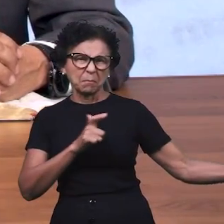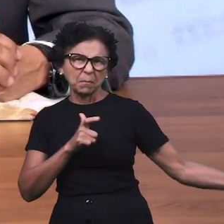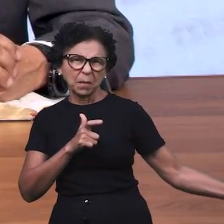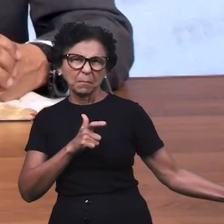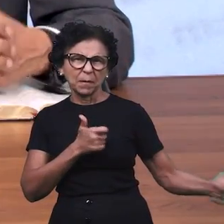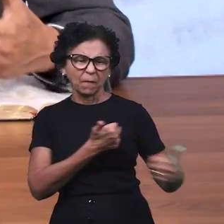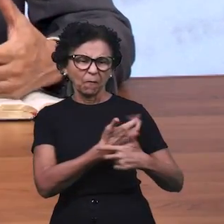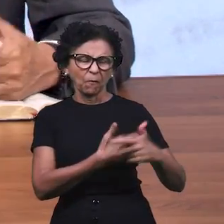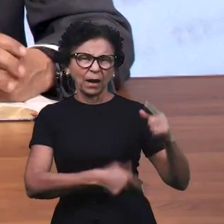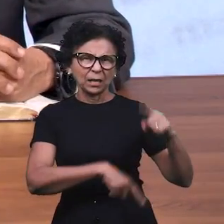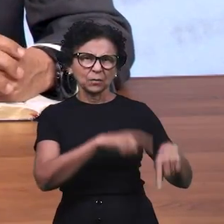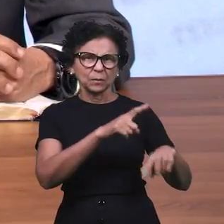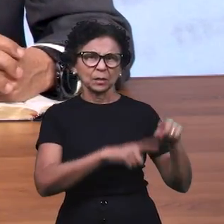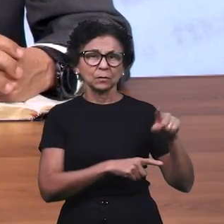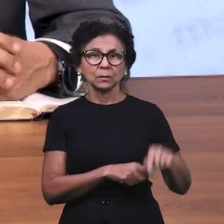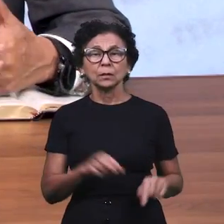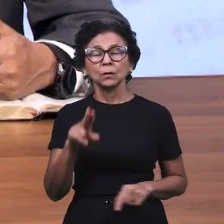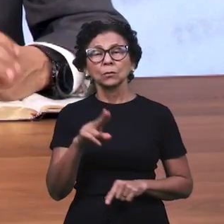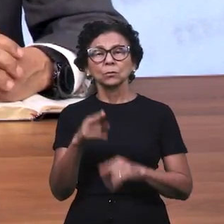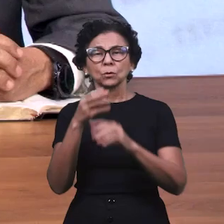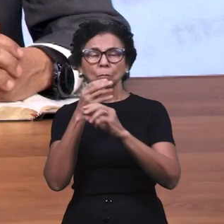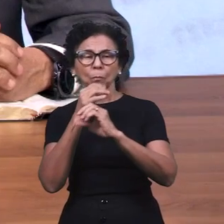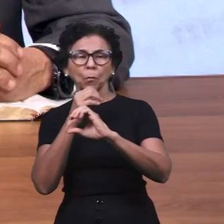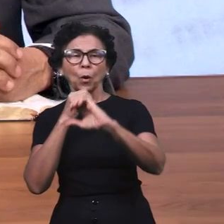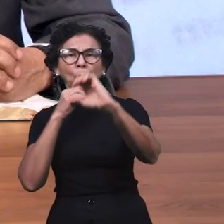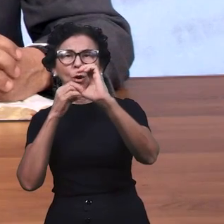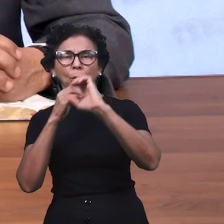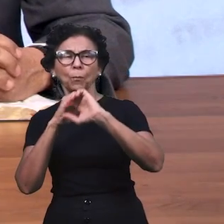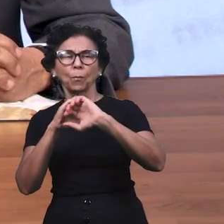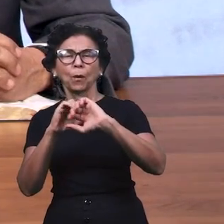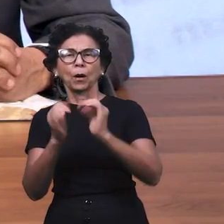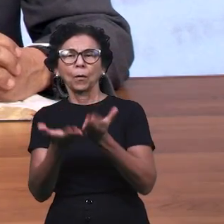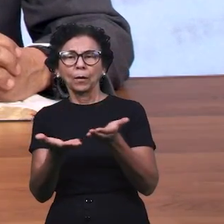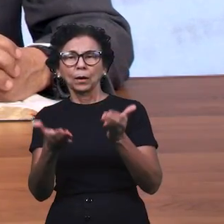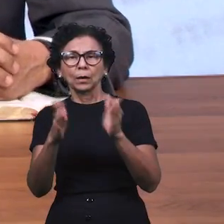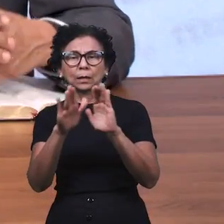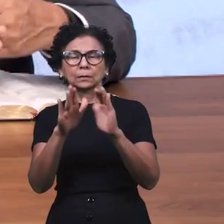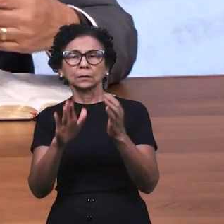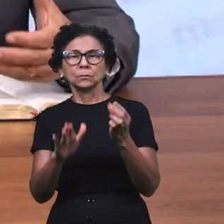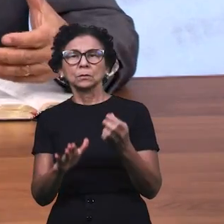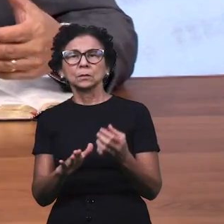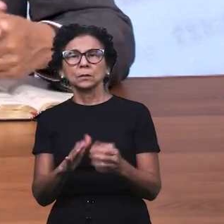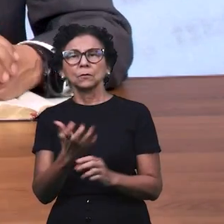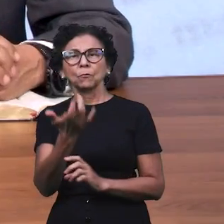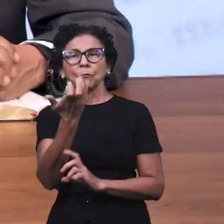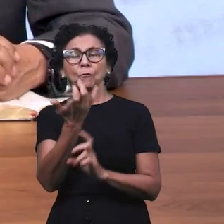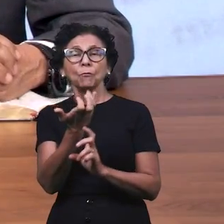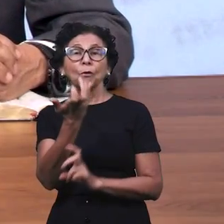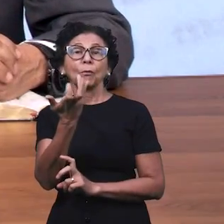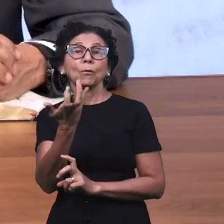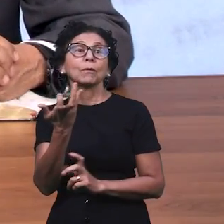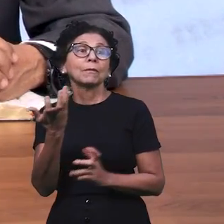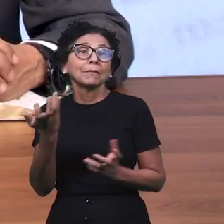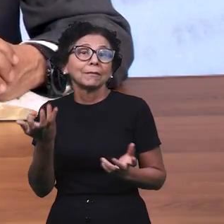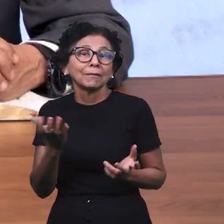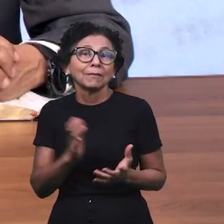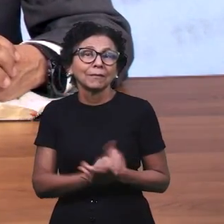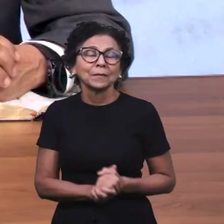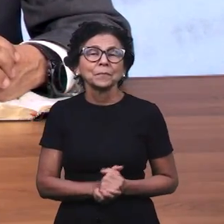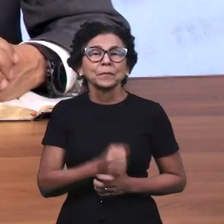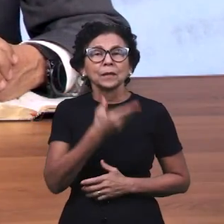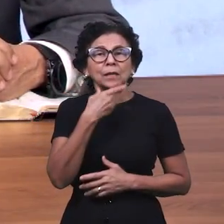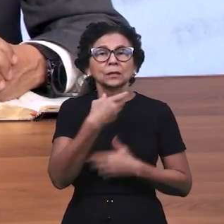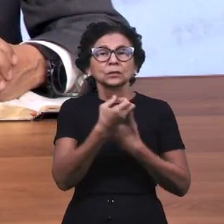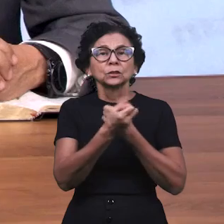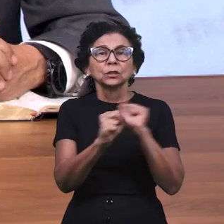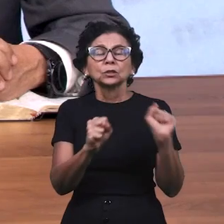com apenas buzinas, cântaros e tochas. E Sansão, com uma queixada